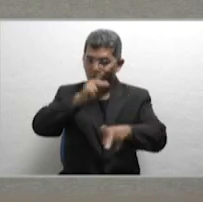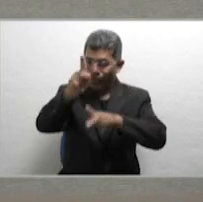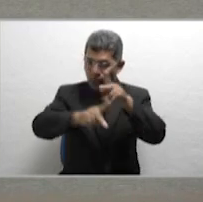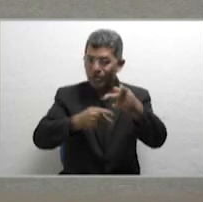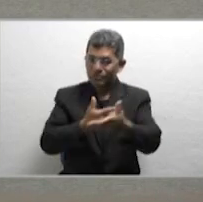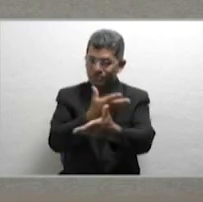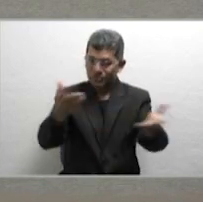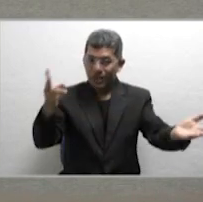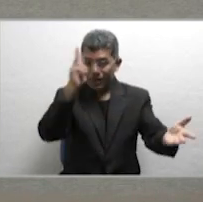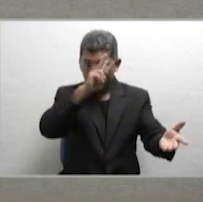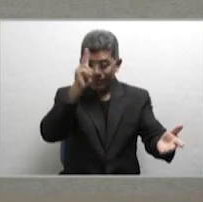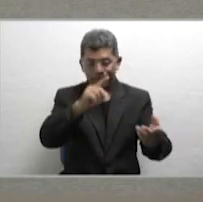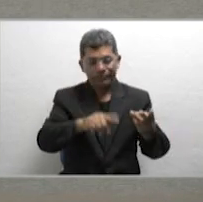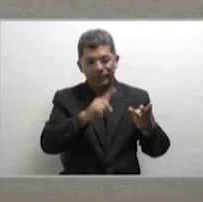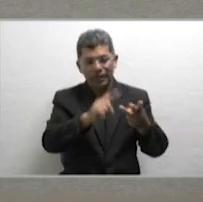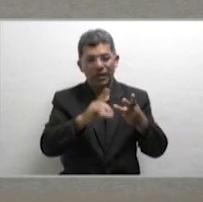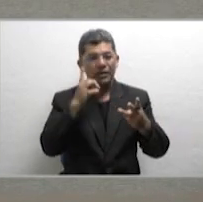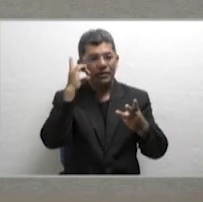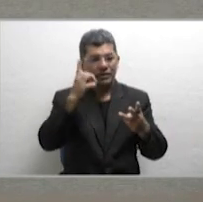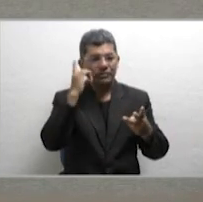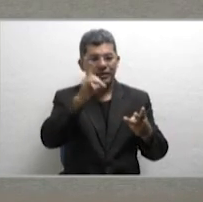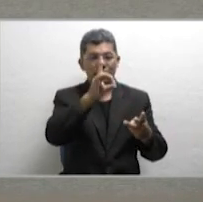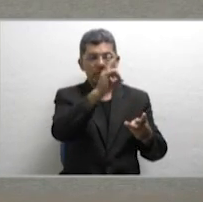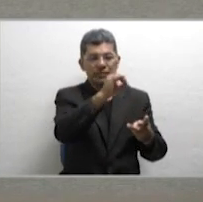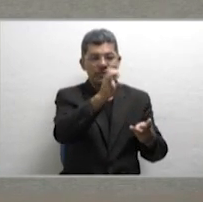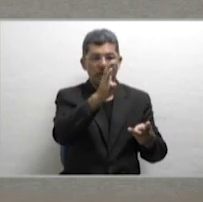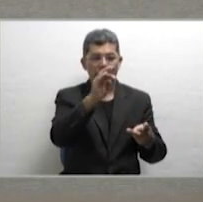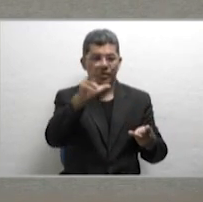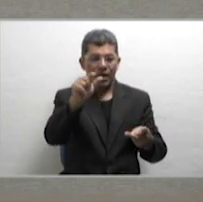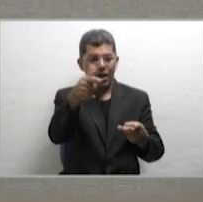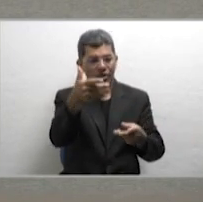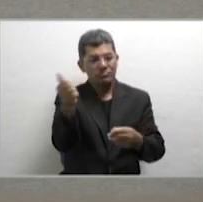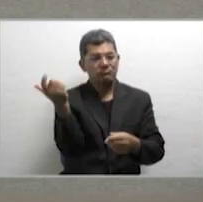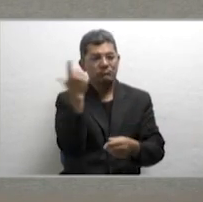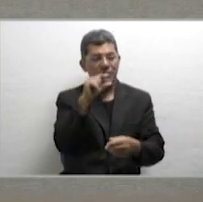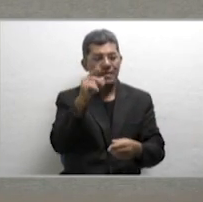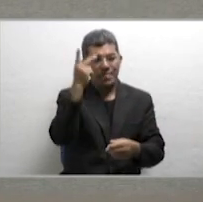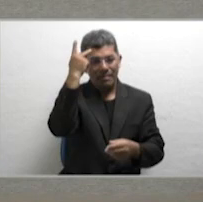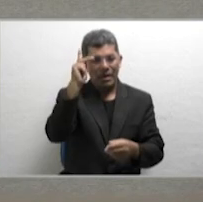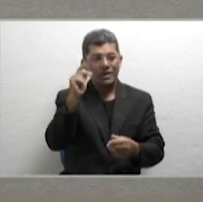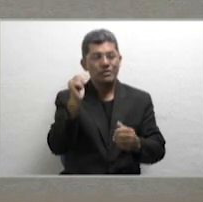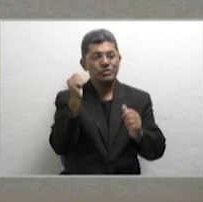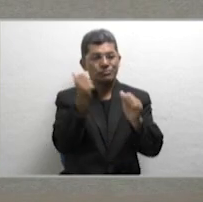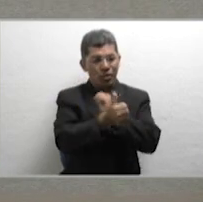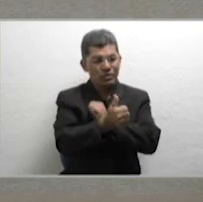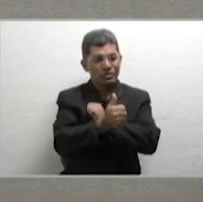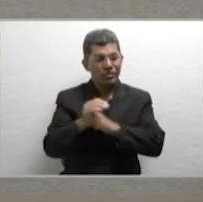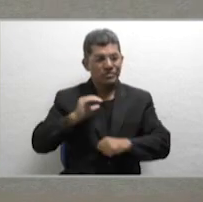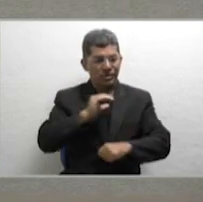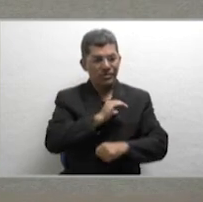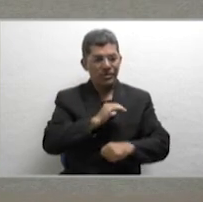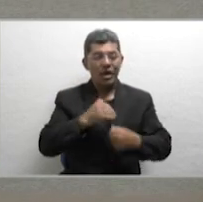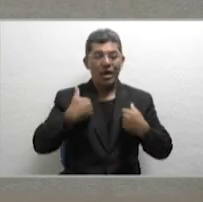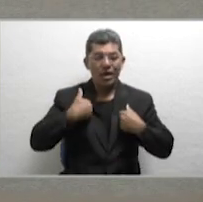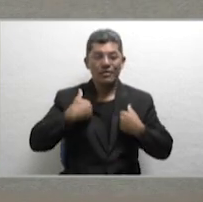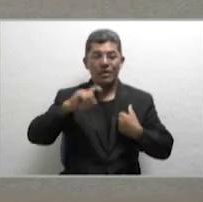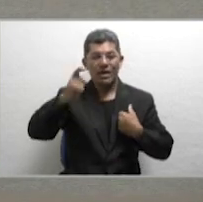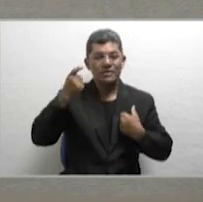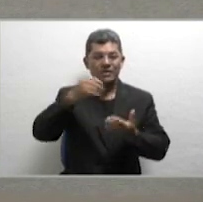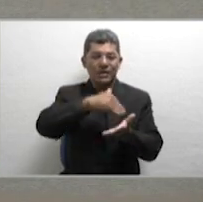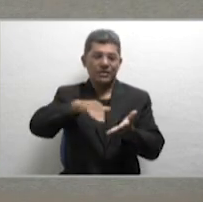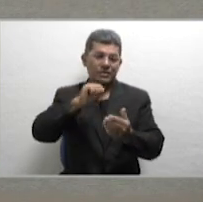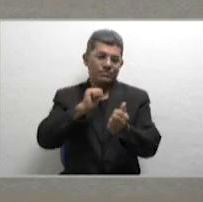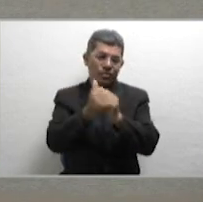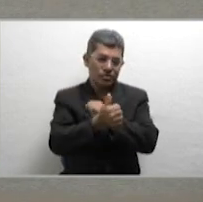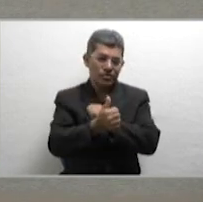A deputada Débora, que está aqui com a bandeira do esporte. Eu já fui secretária de esporte, eu sei a importância que o esporte tem